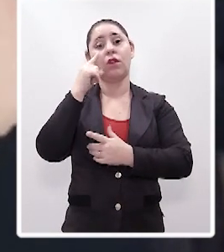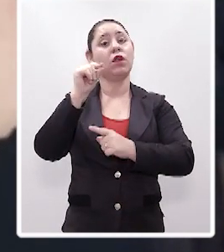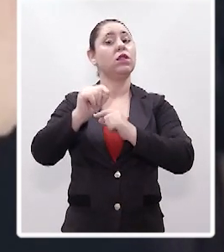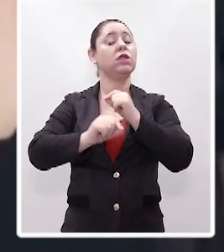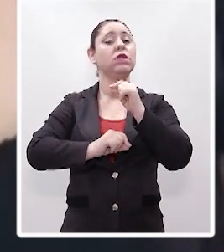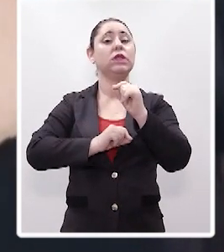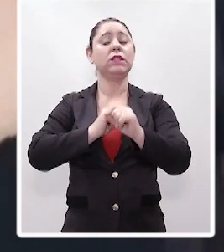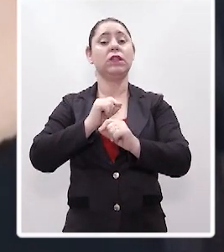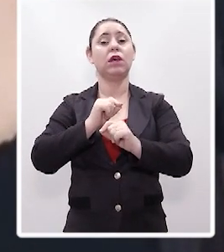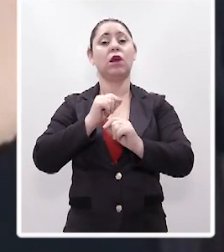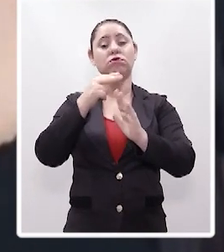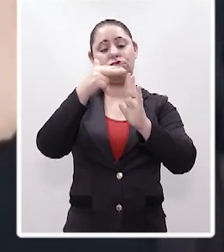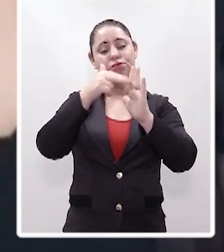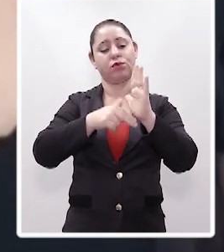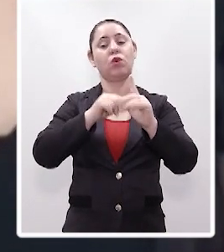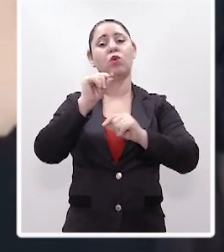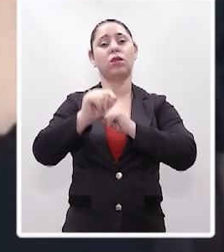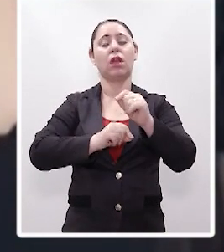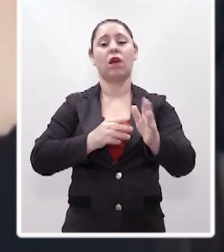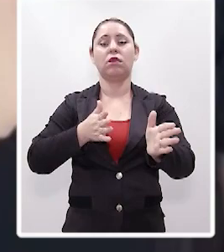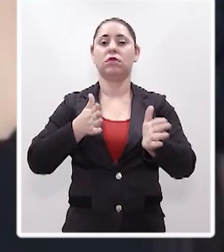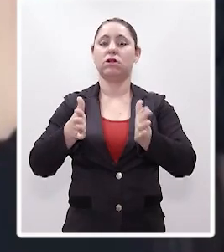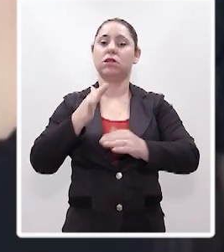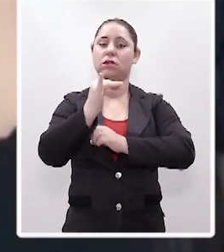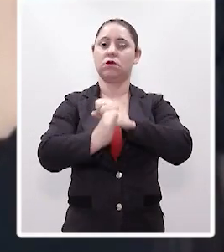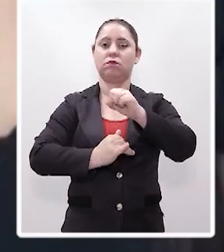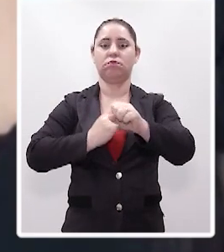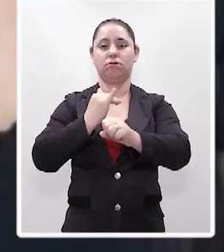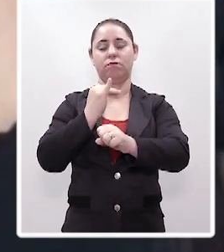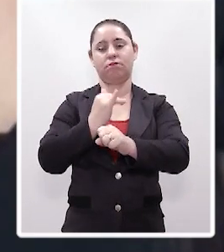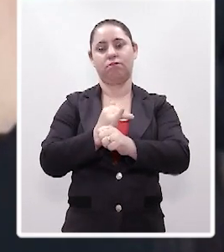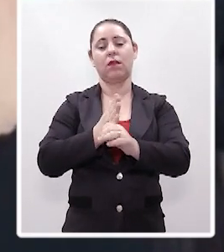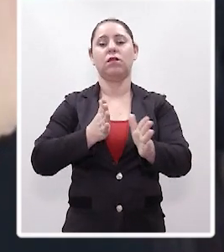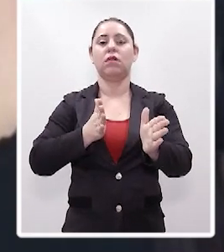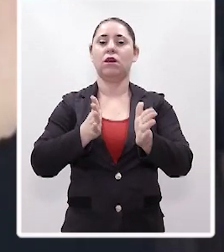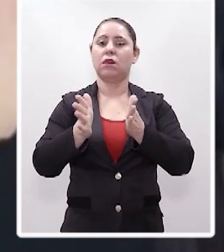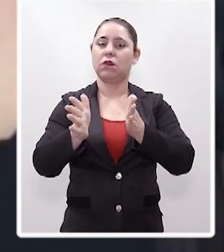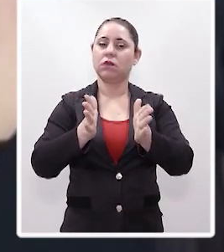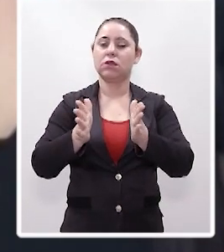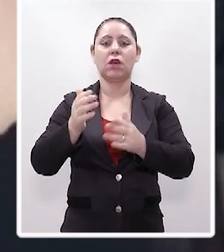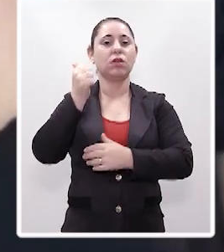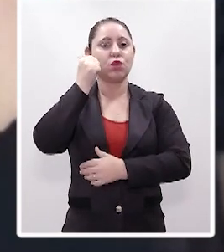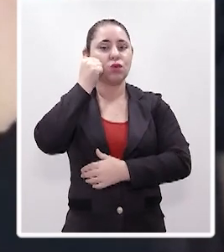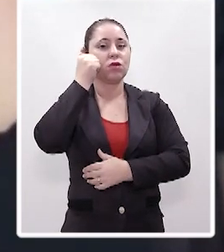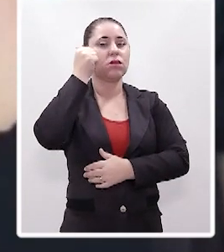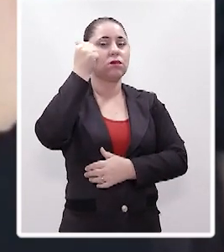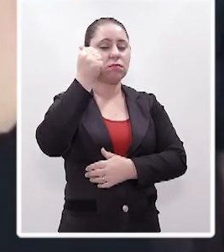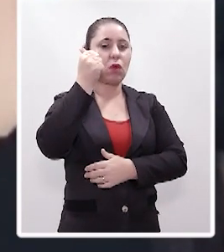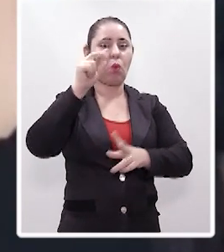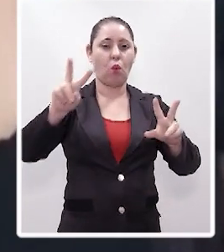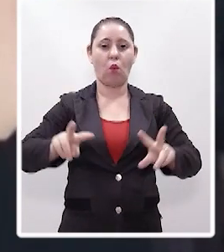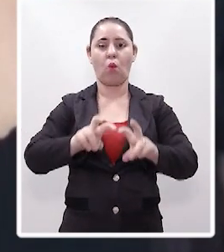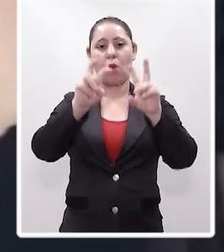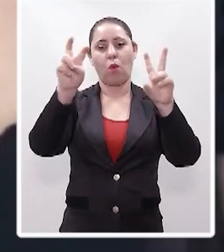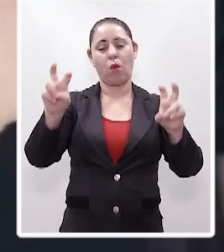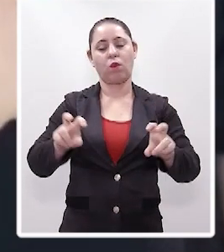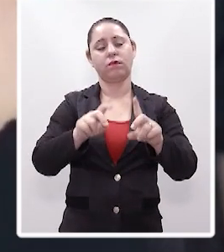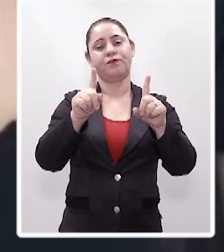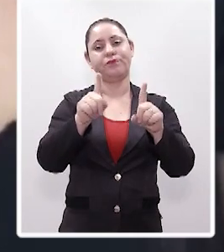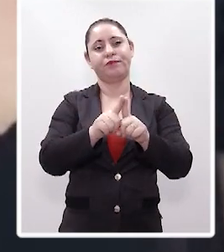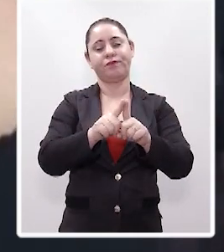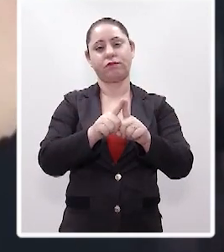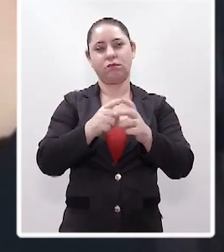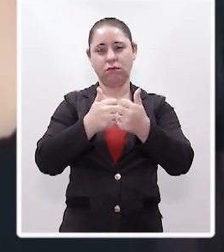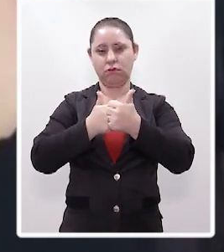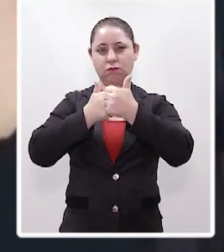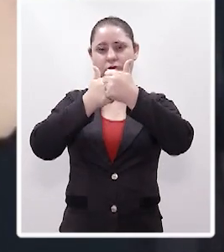que os fatores principais, né, são acesso à internet, acesso a dispositivos móveis e computadores,